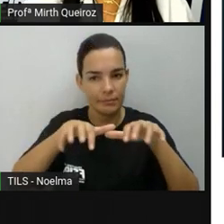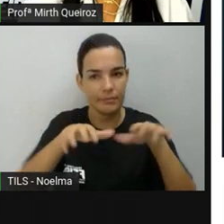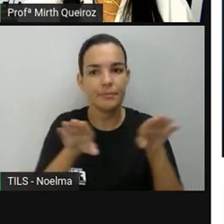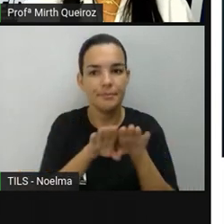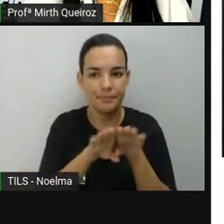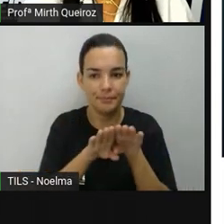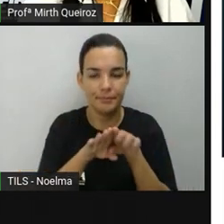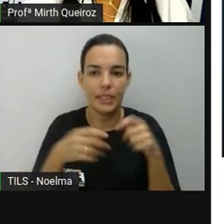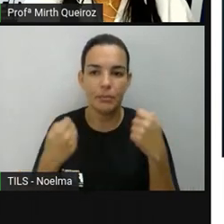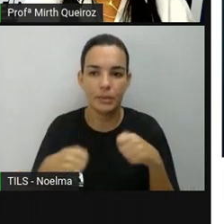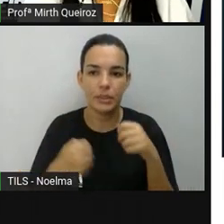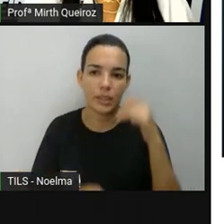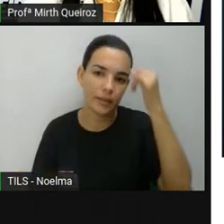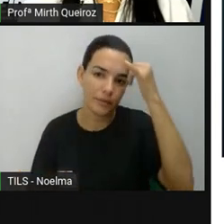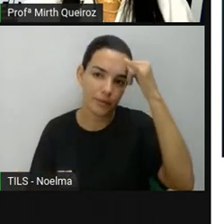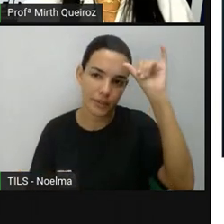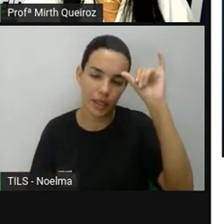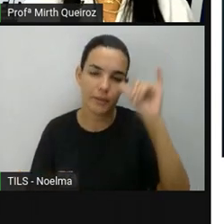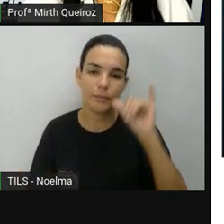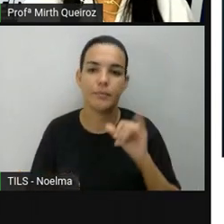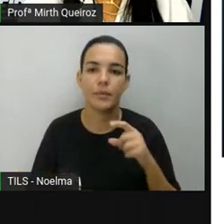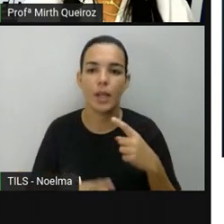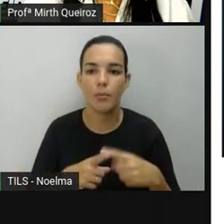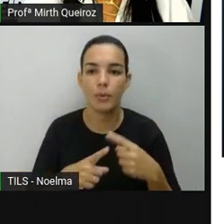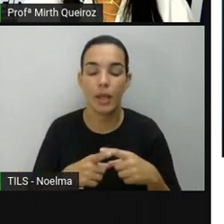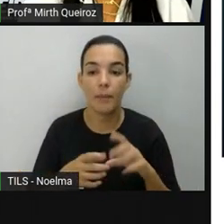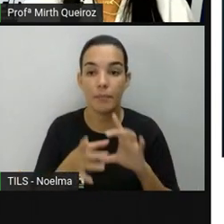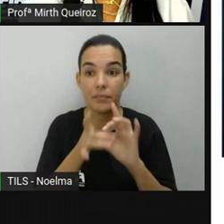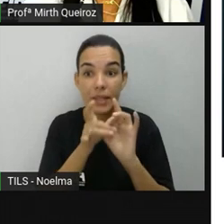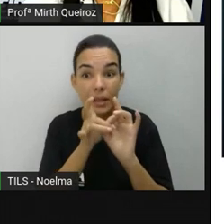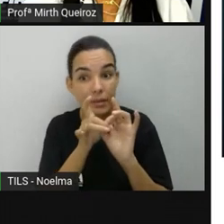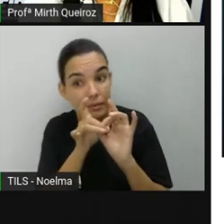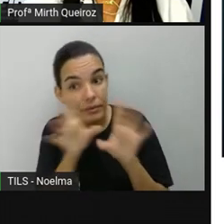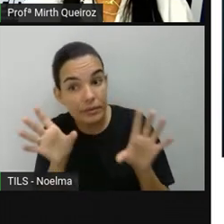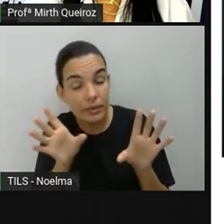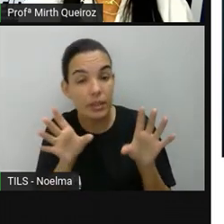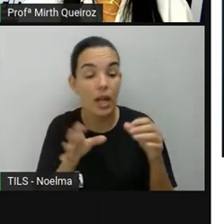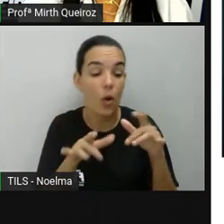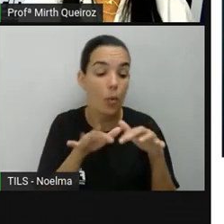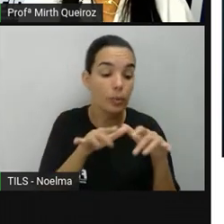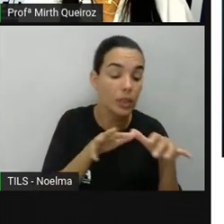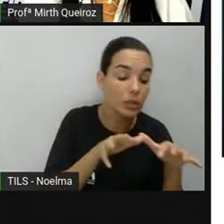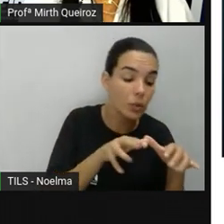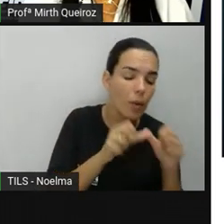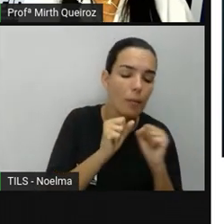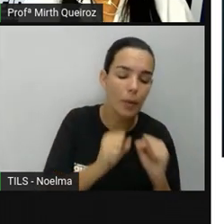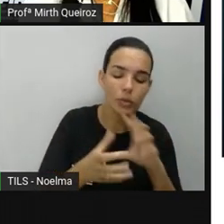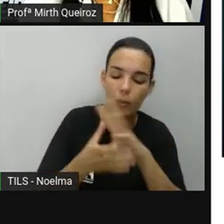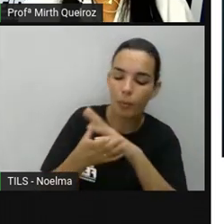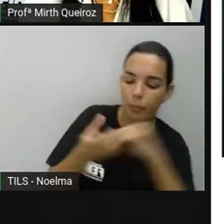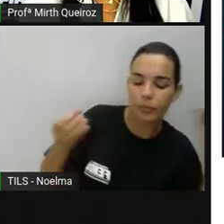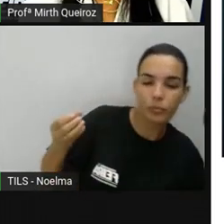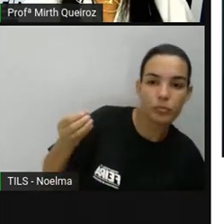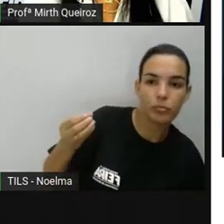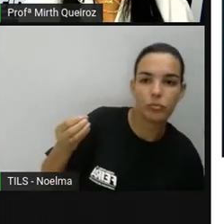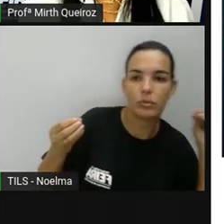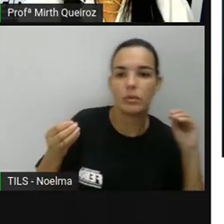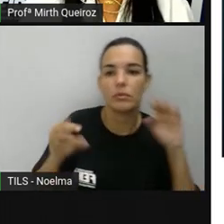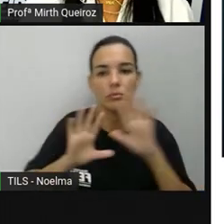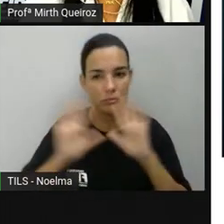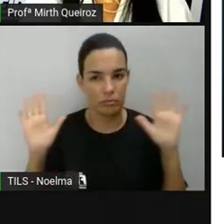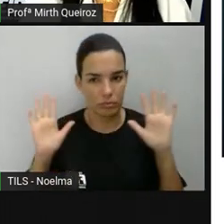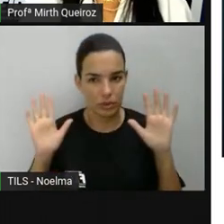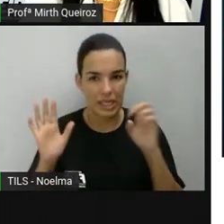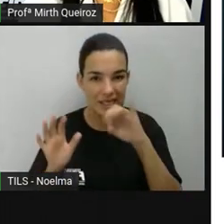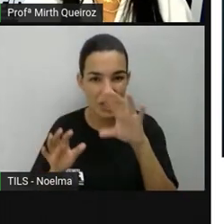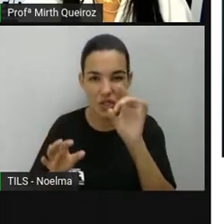cuidado para a gente não deixar conectado. Ao utilizar o computador de alguém, a gente desconectar antes de sair, porque se